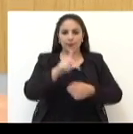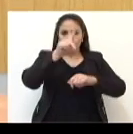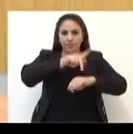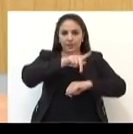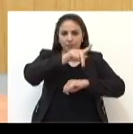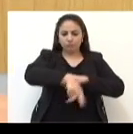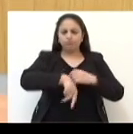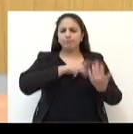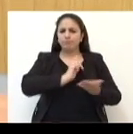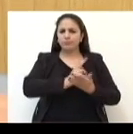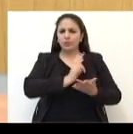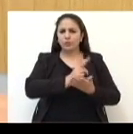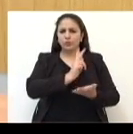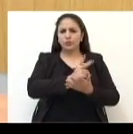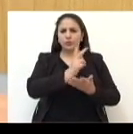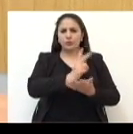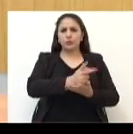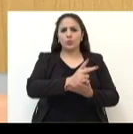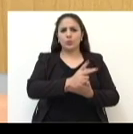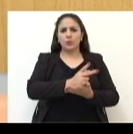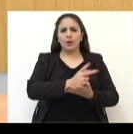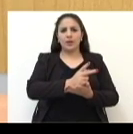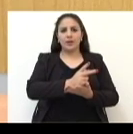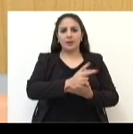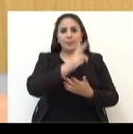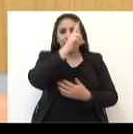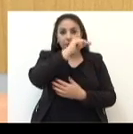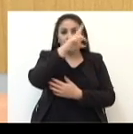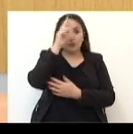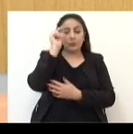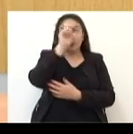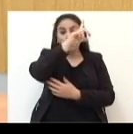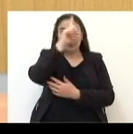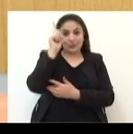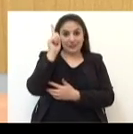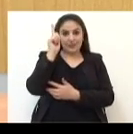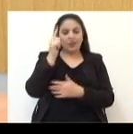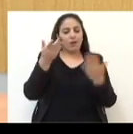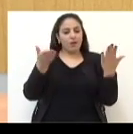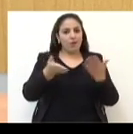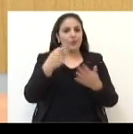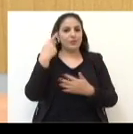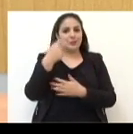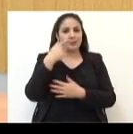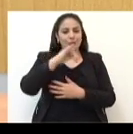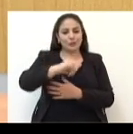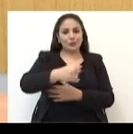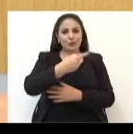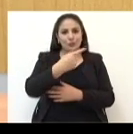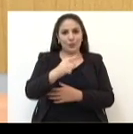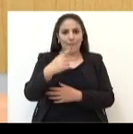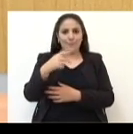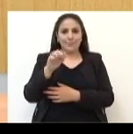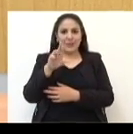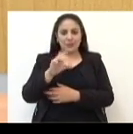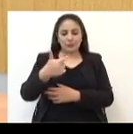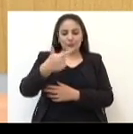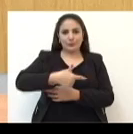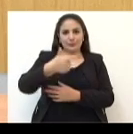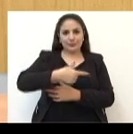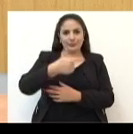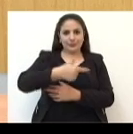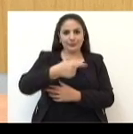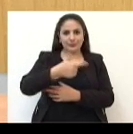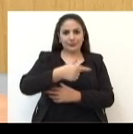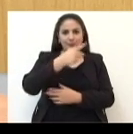Passo Fundo continua sob o comando de Luciano Azevedo, agora com o vereador João Pedro Nunes como vice. O